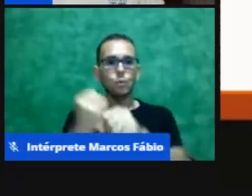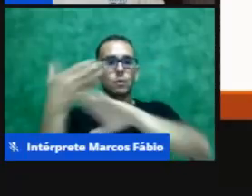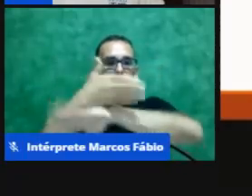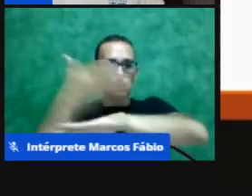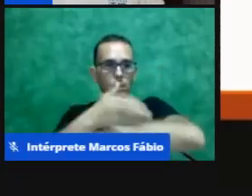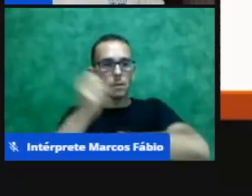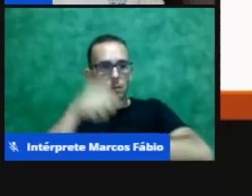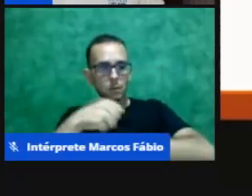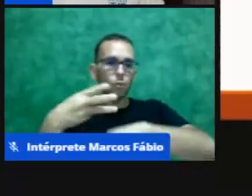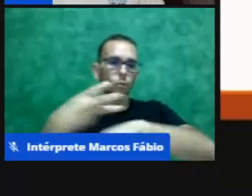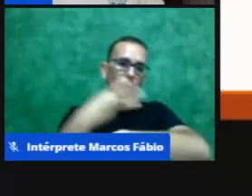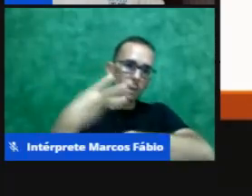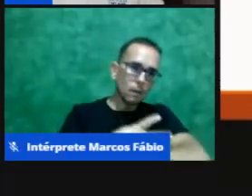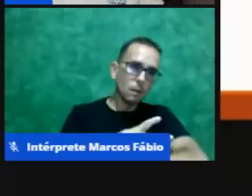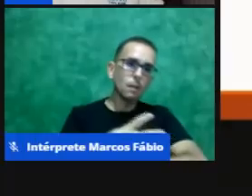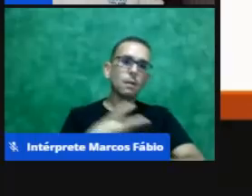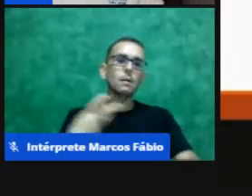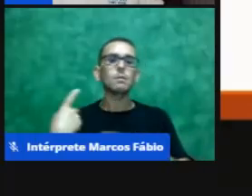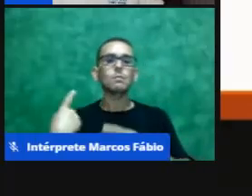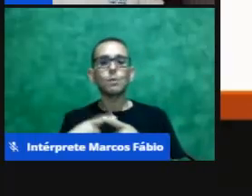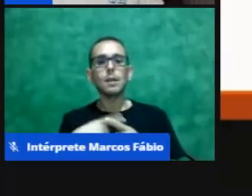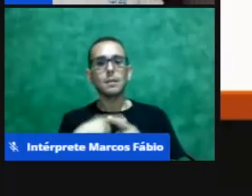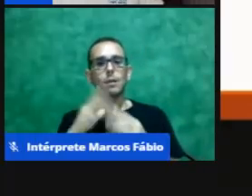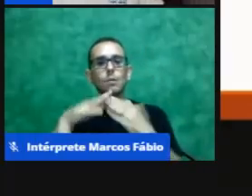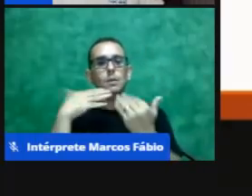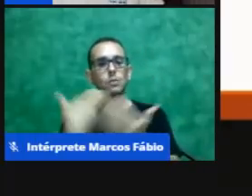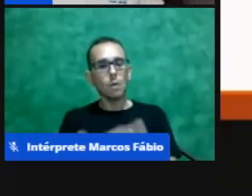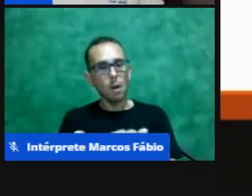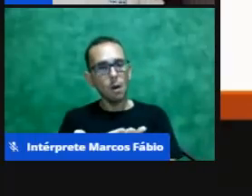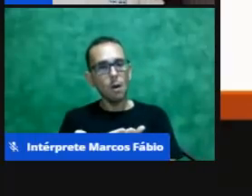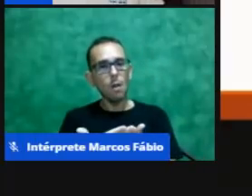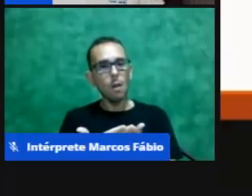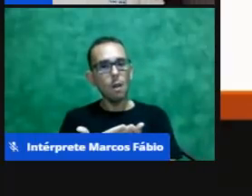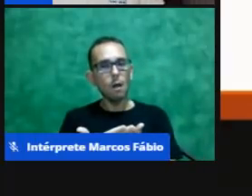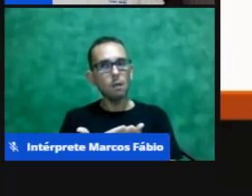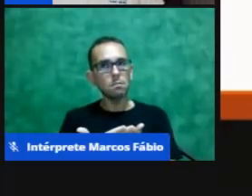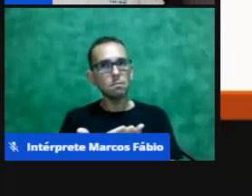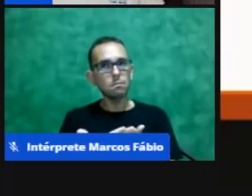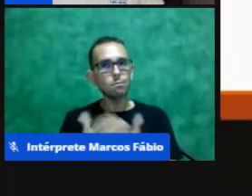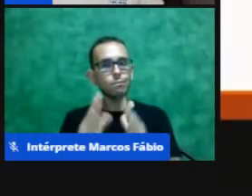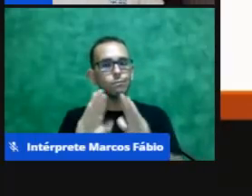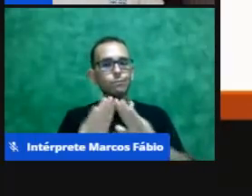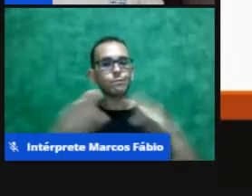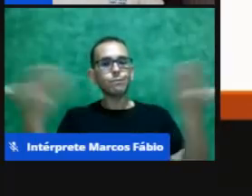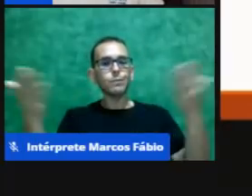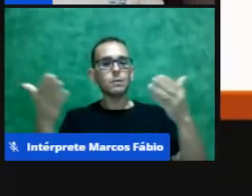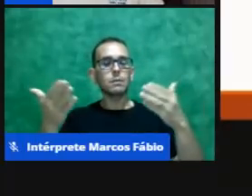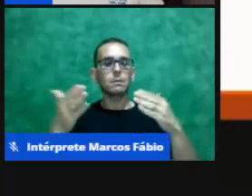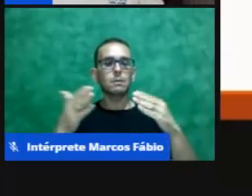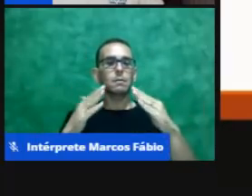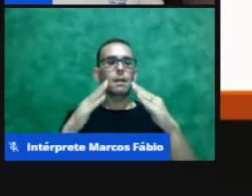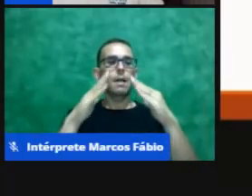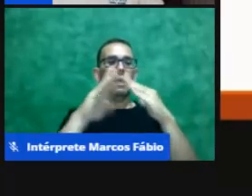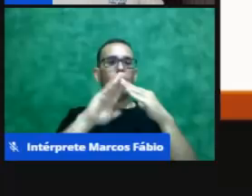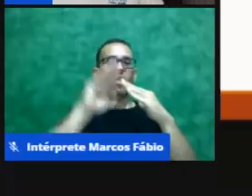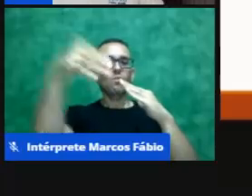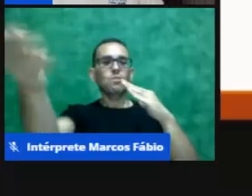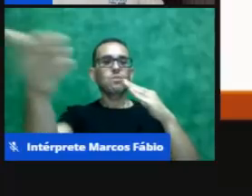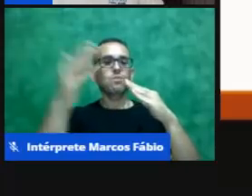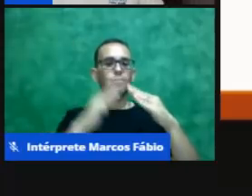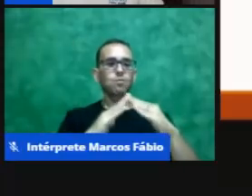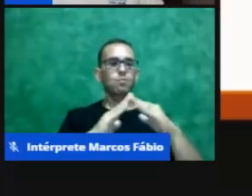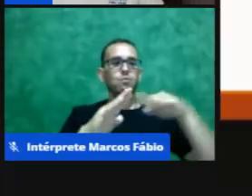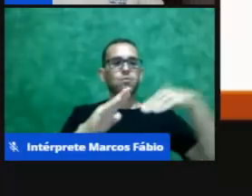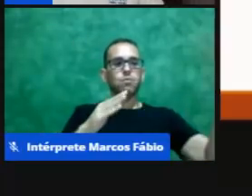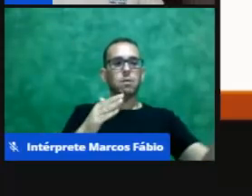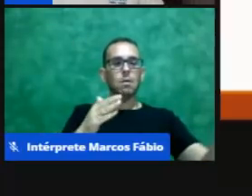ao WhatsApp, até porque nós estamos numa escola de periferia, 2 escolas de periferia, né, e isso dificulta um pouco.